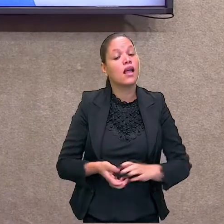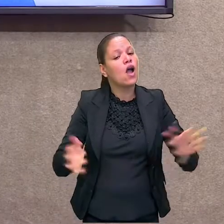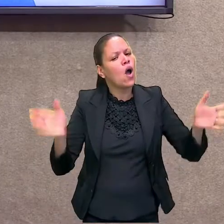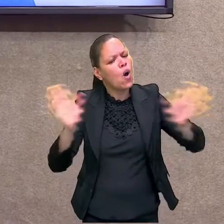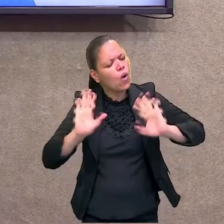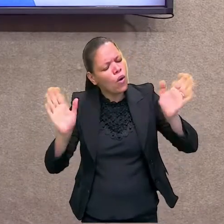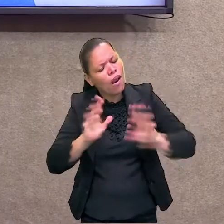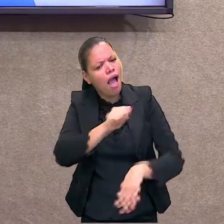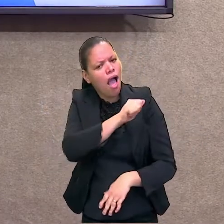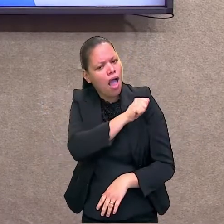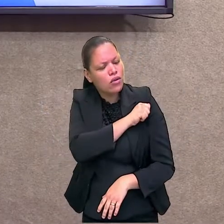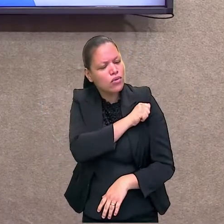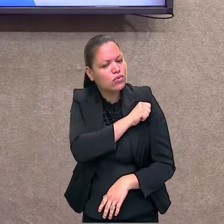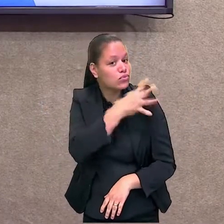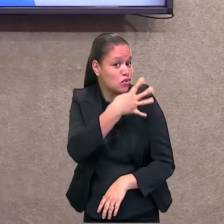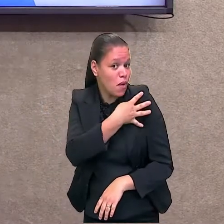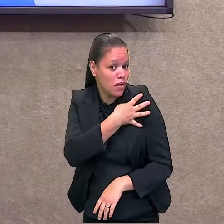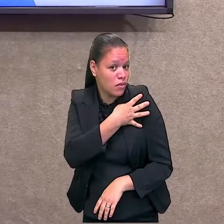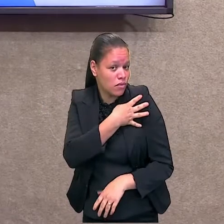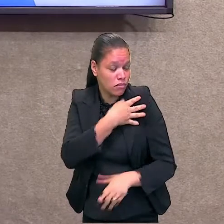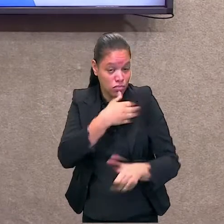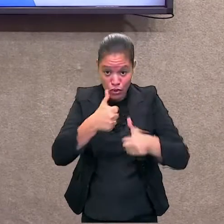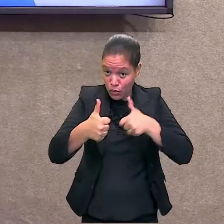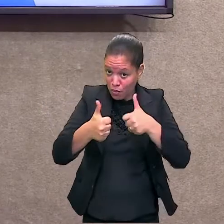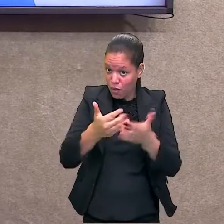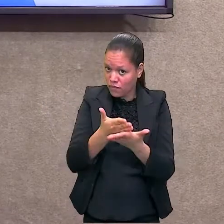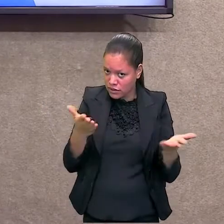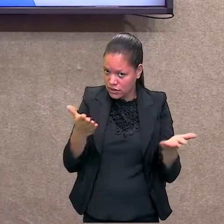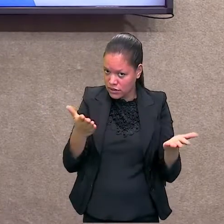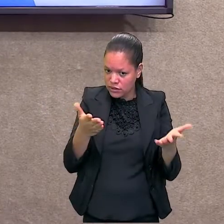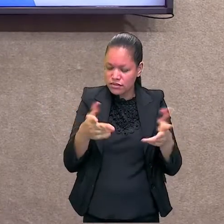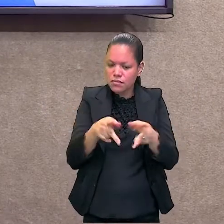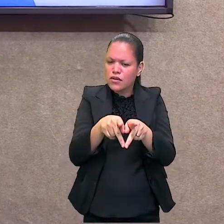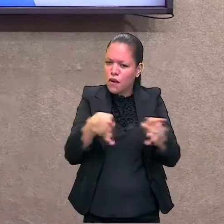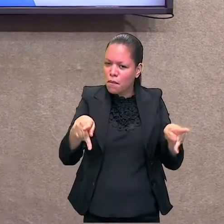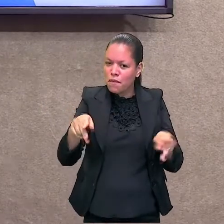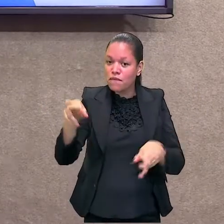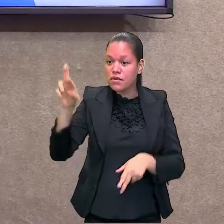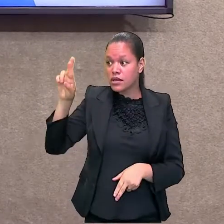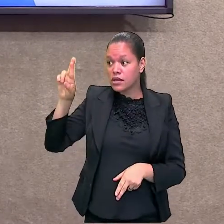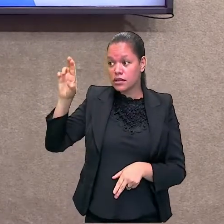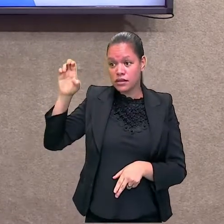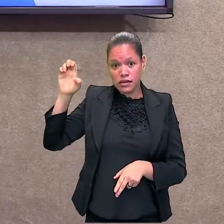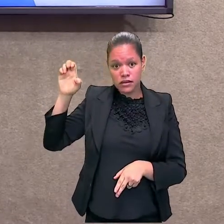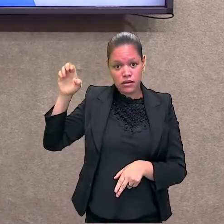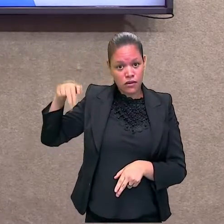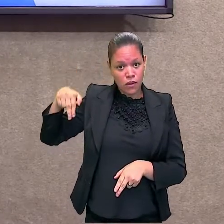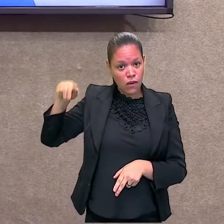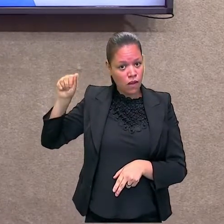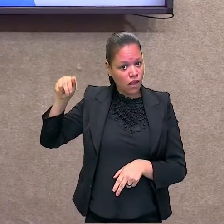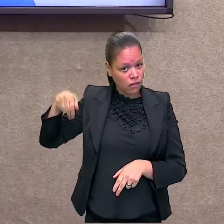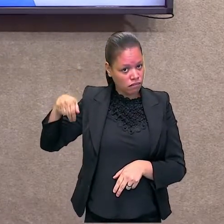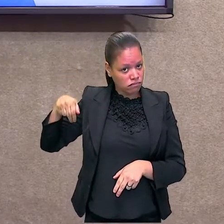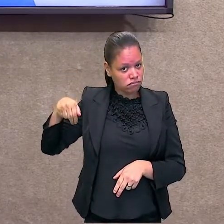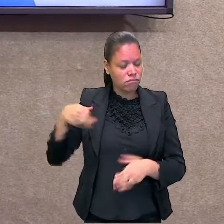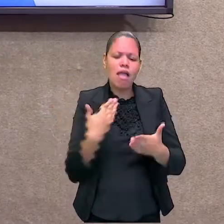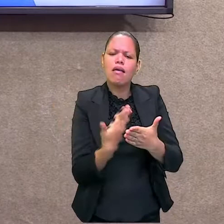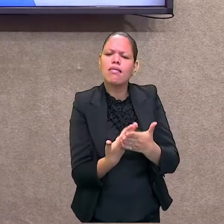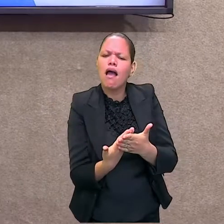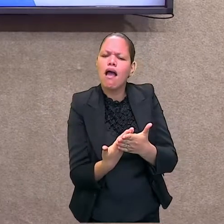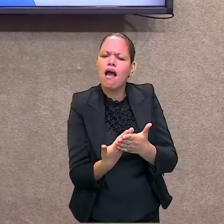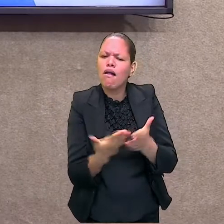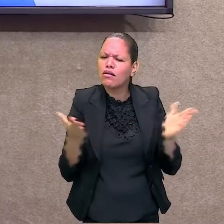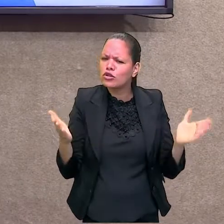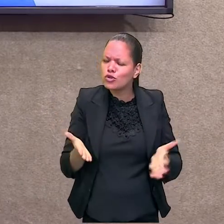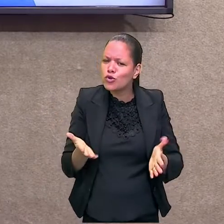Olá, estudantes do quarto ano, tudo bem com vocês? Eu sou o professor Renan e na aula de hoje do componente curricular de